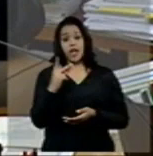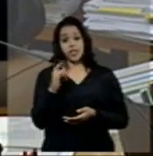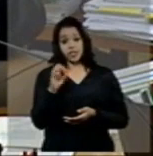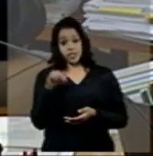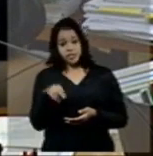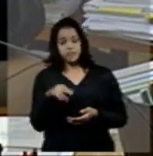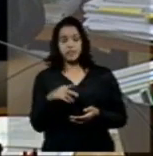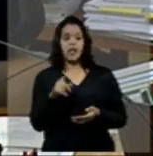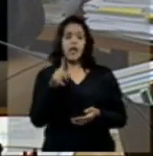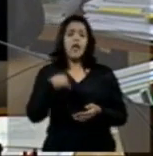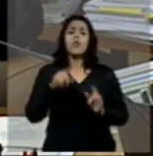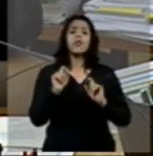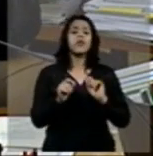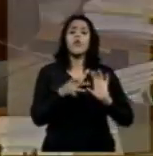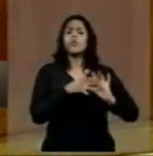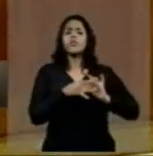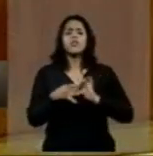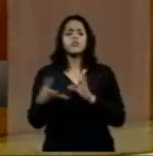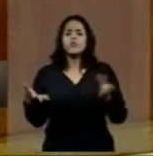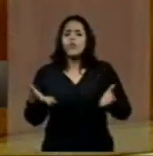aquela que,